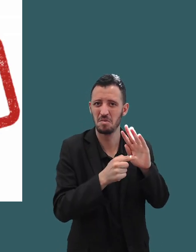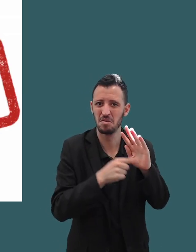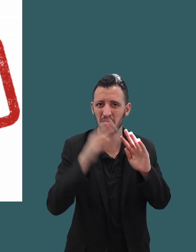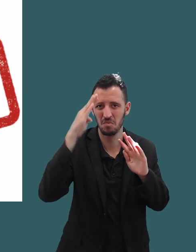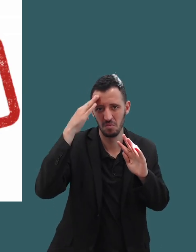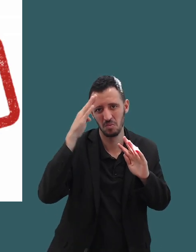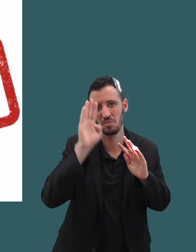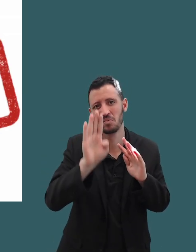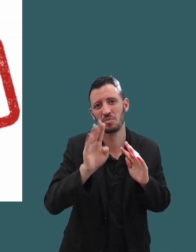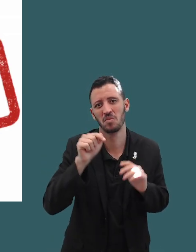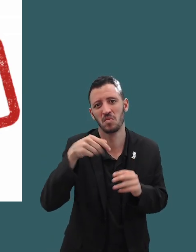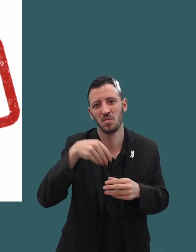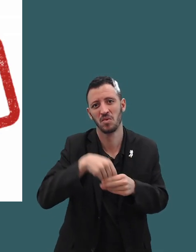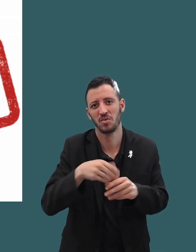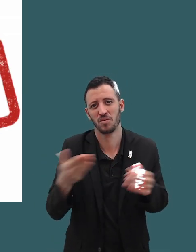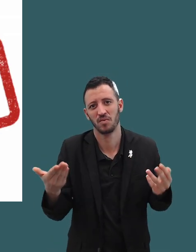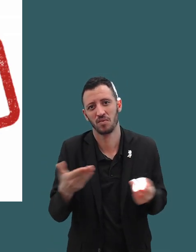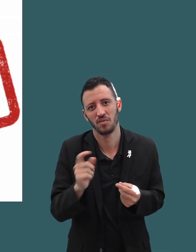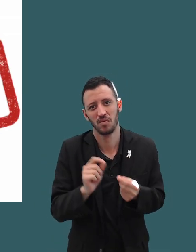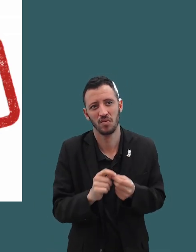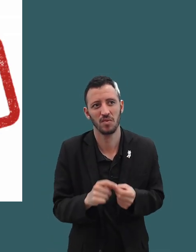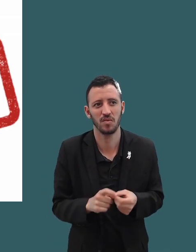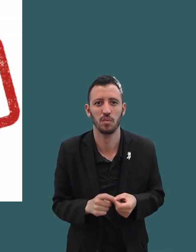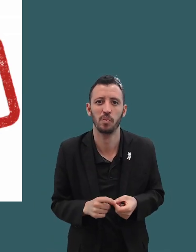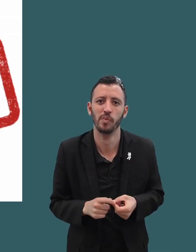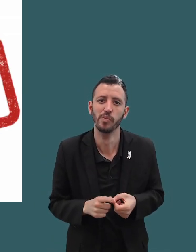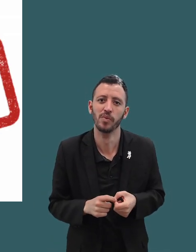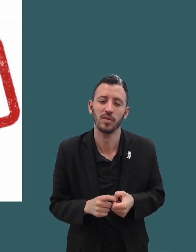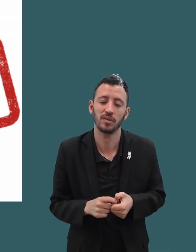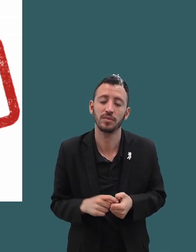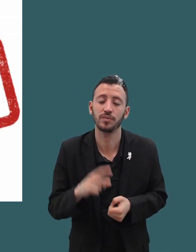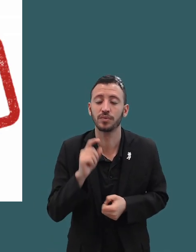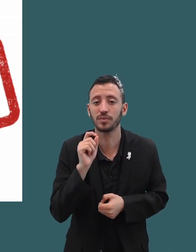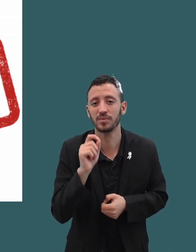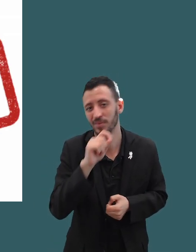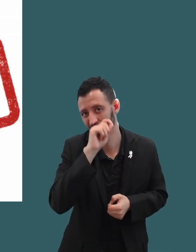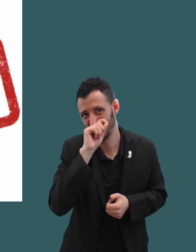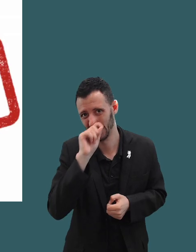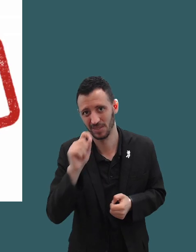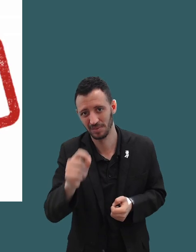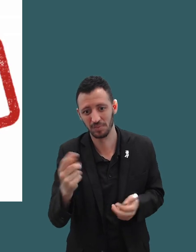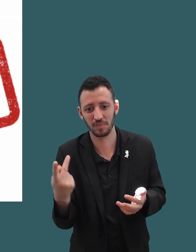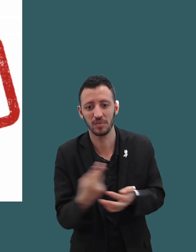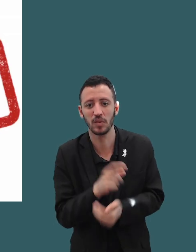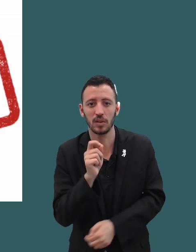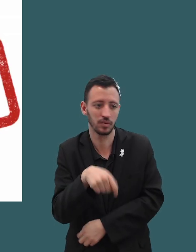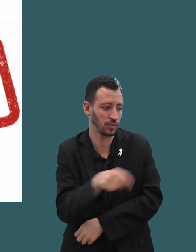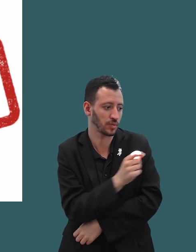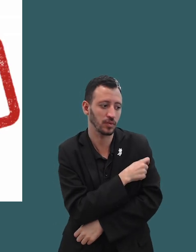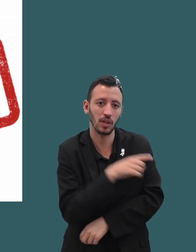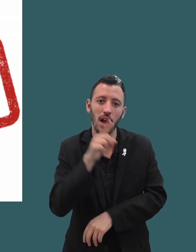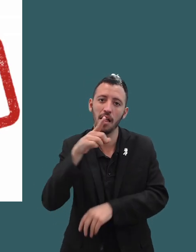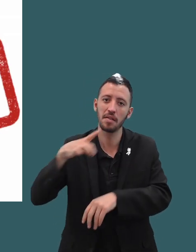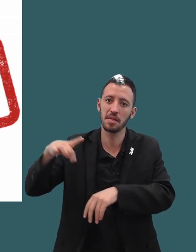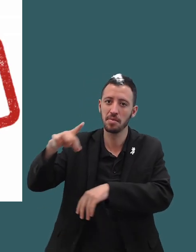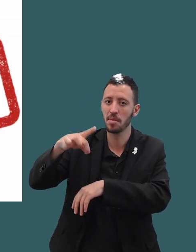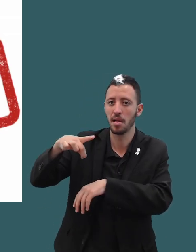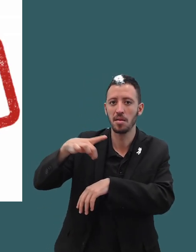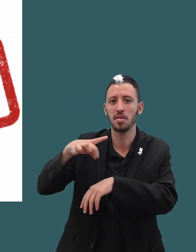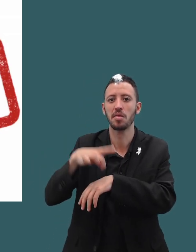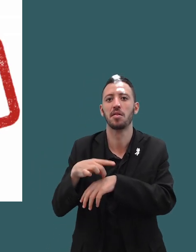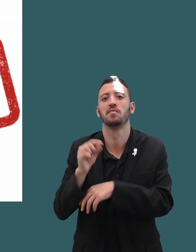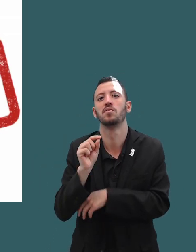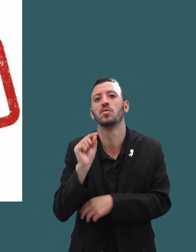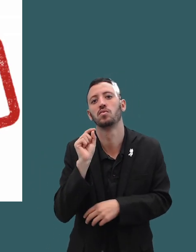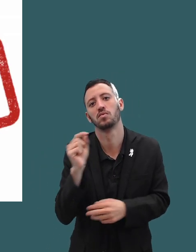principalmente do Telegram, se eu não estou enganada. Aí, o que acontece? Veio a vacina da dengue em dezembro. O que vocês acham que